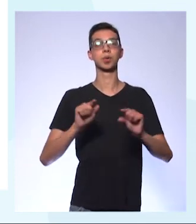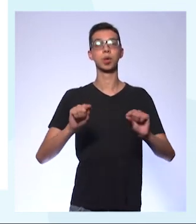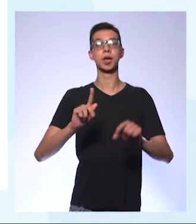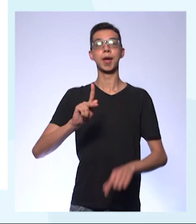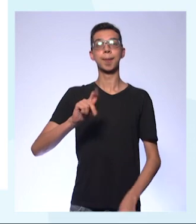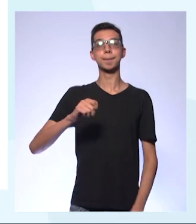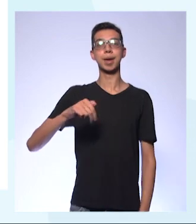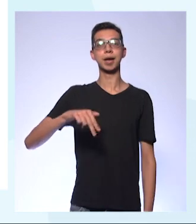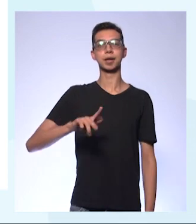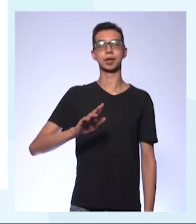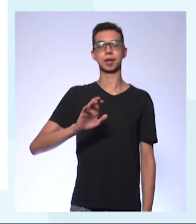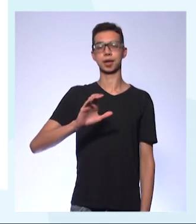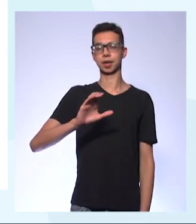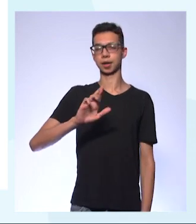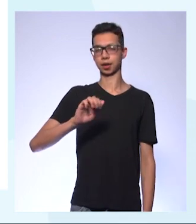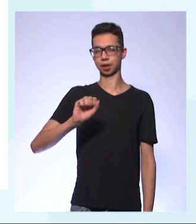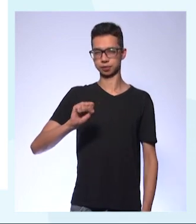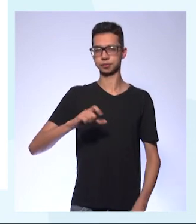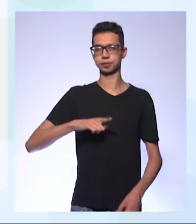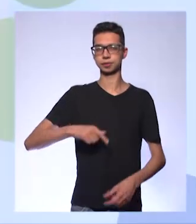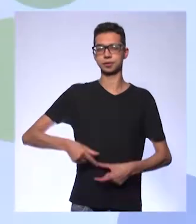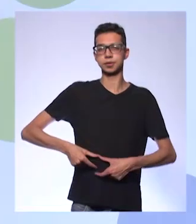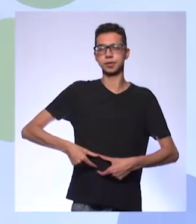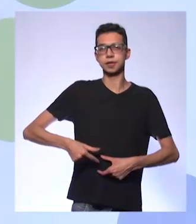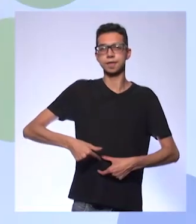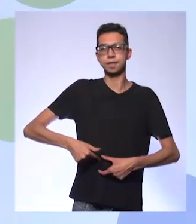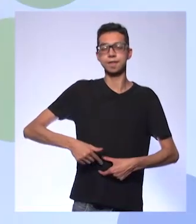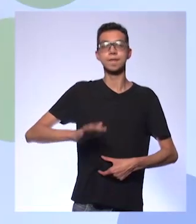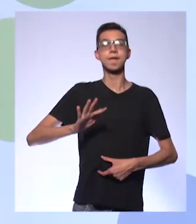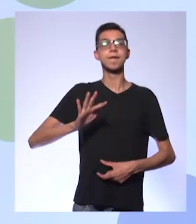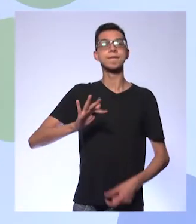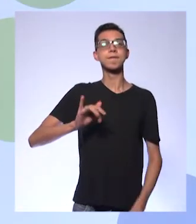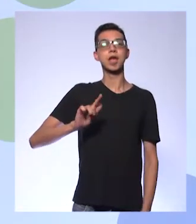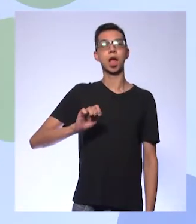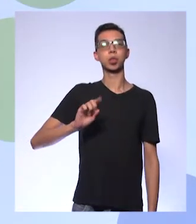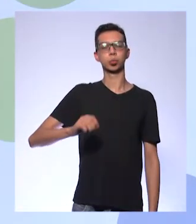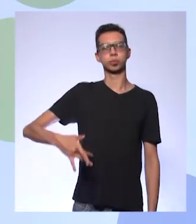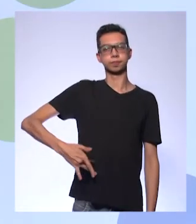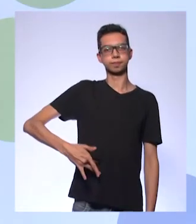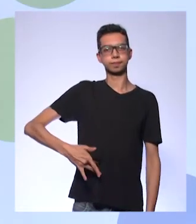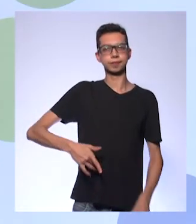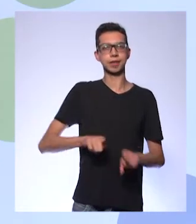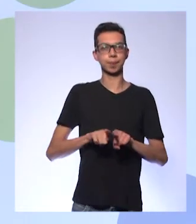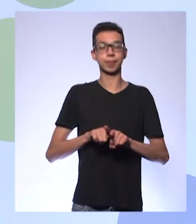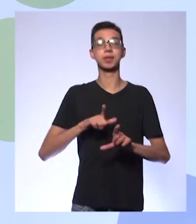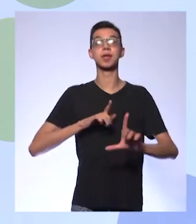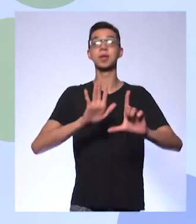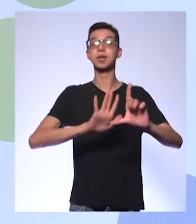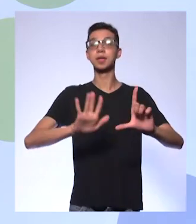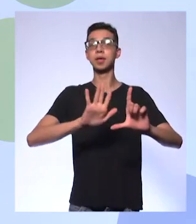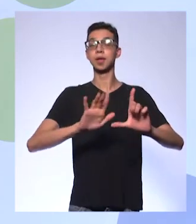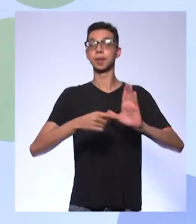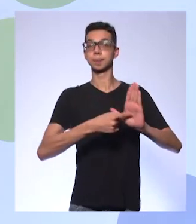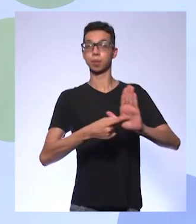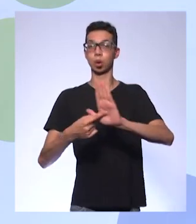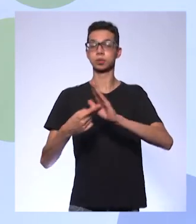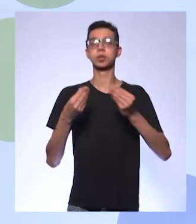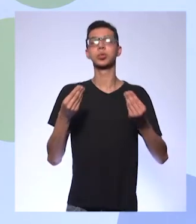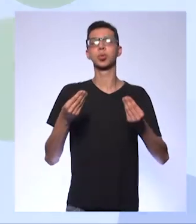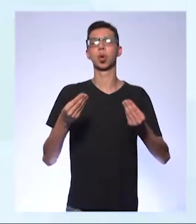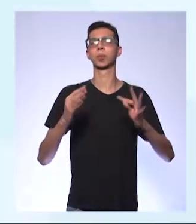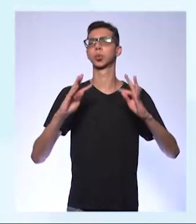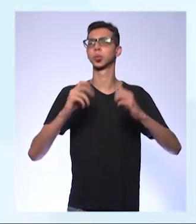pâncreas e o fígado. E aí a gente tem uma imagem mostrando aí para gente como que é todo esse aparato,